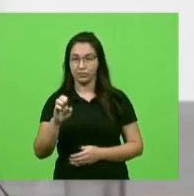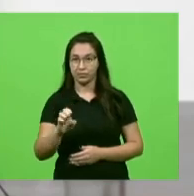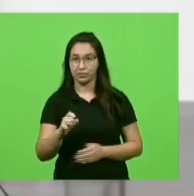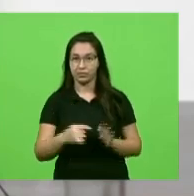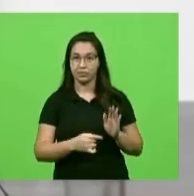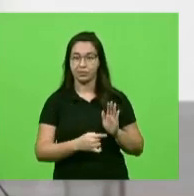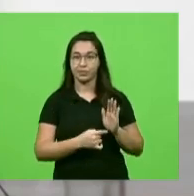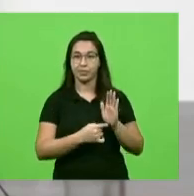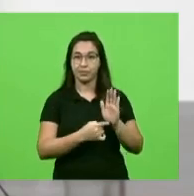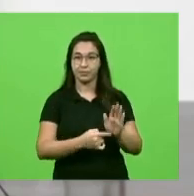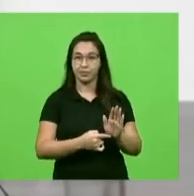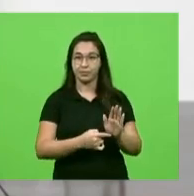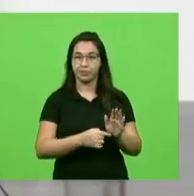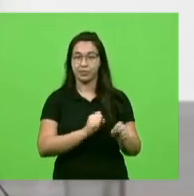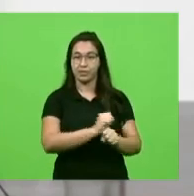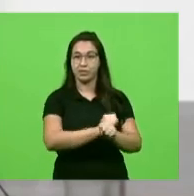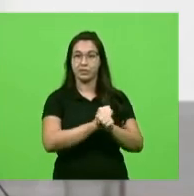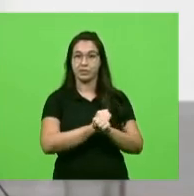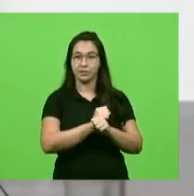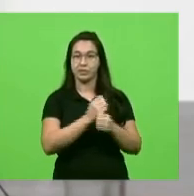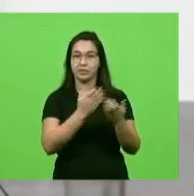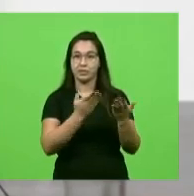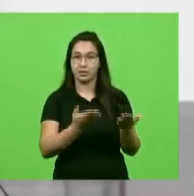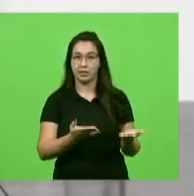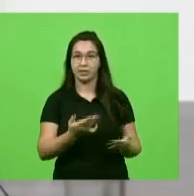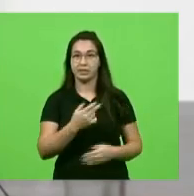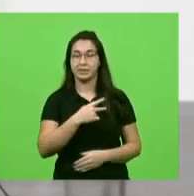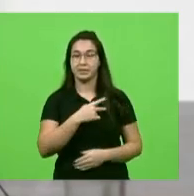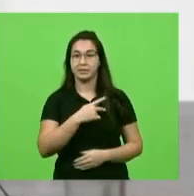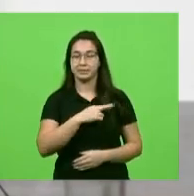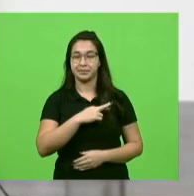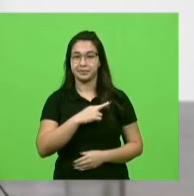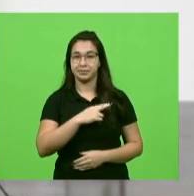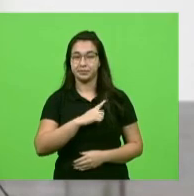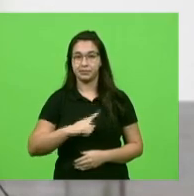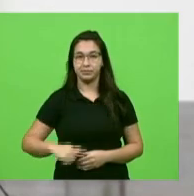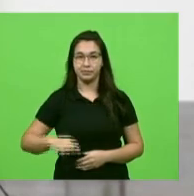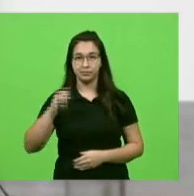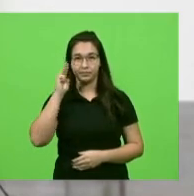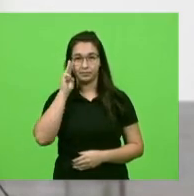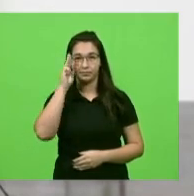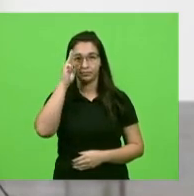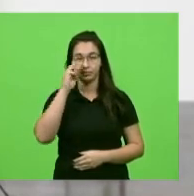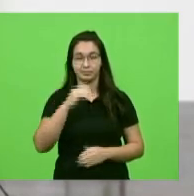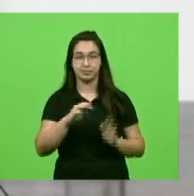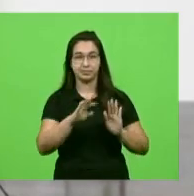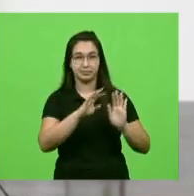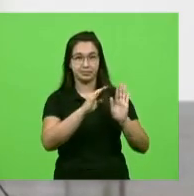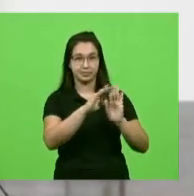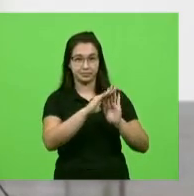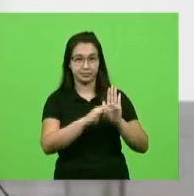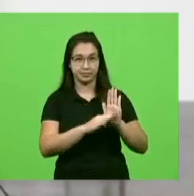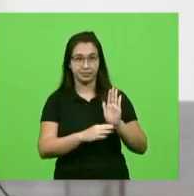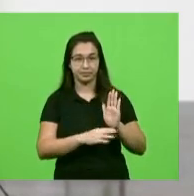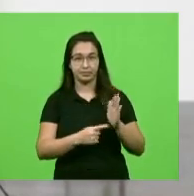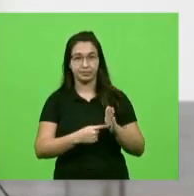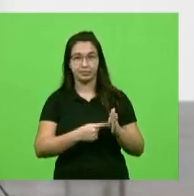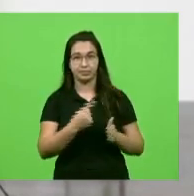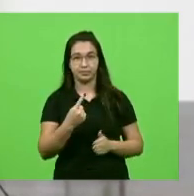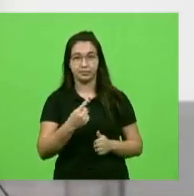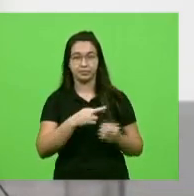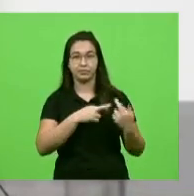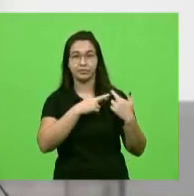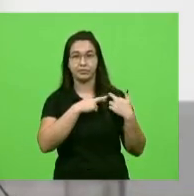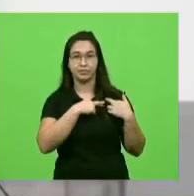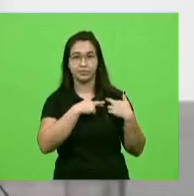impedimento do senhor governador do Estado, Carlos Moisés da Silva, pelos seguintes fatos. Primeiro, a responsabilidade pela